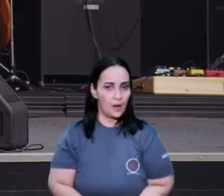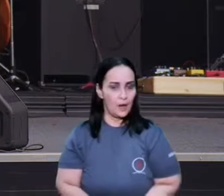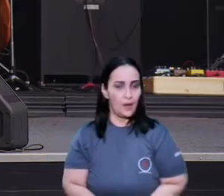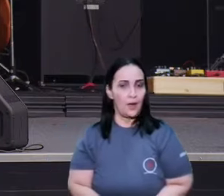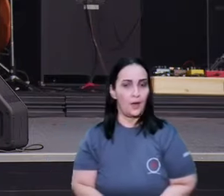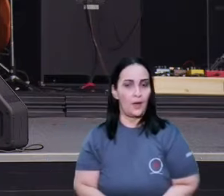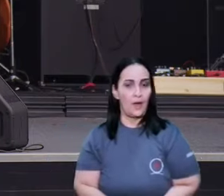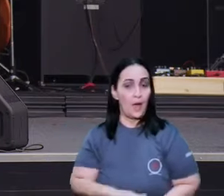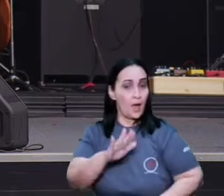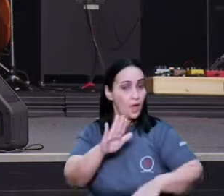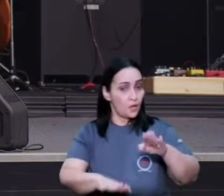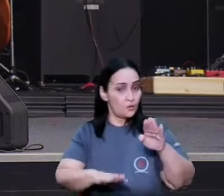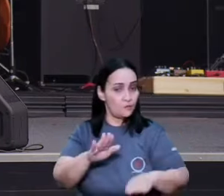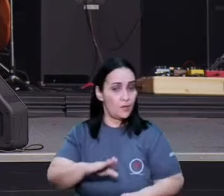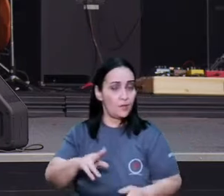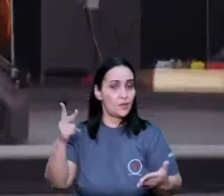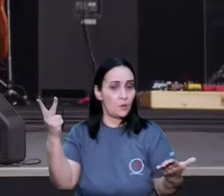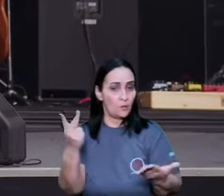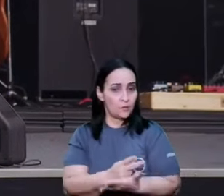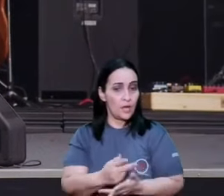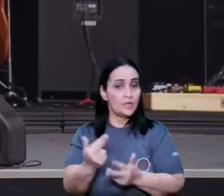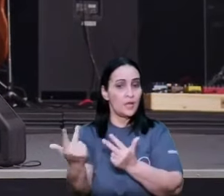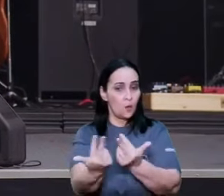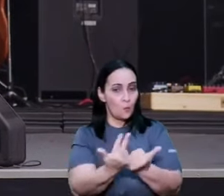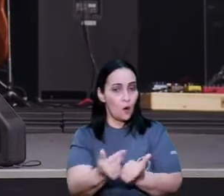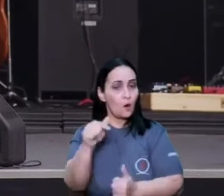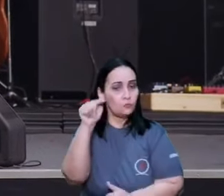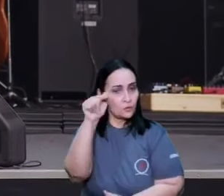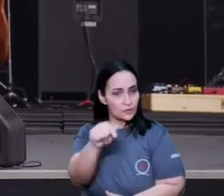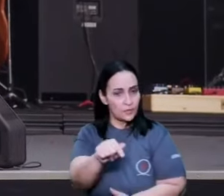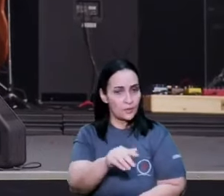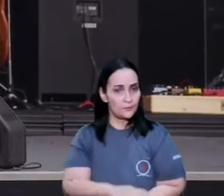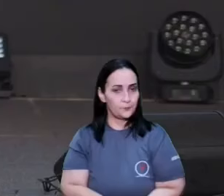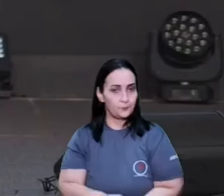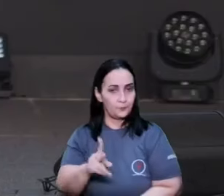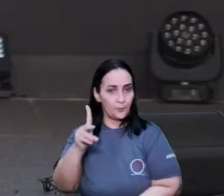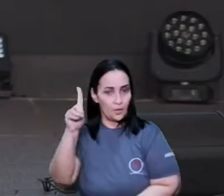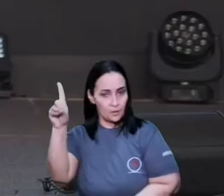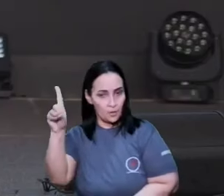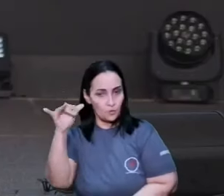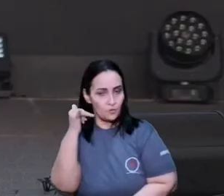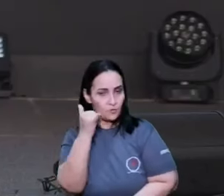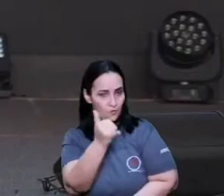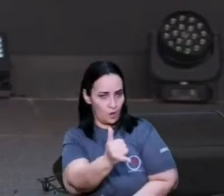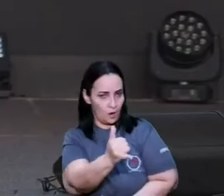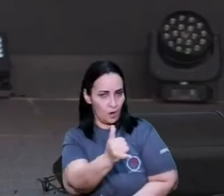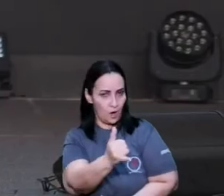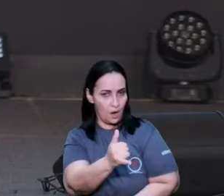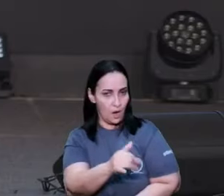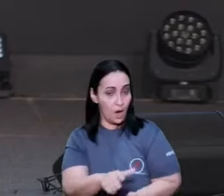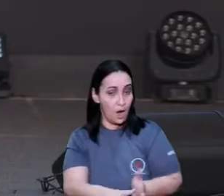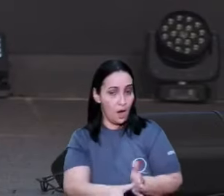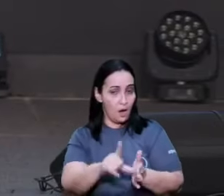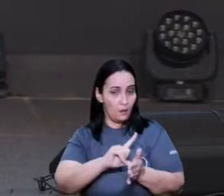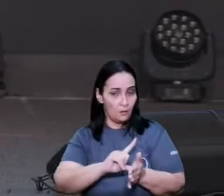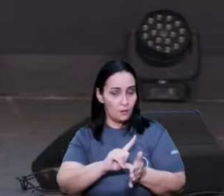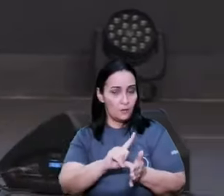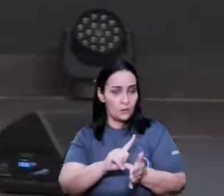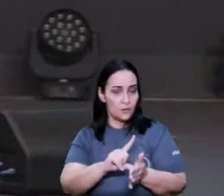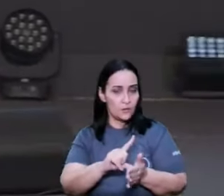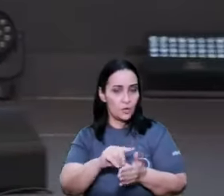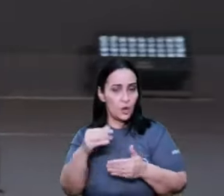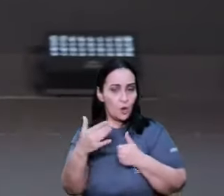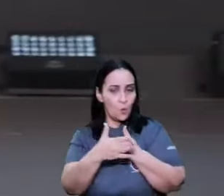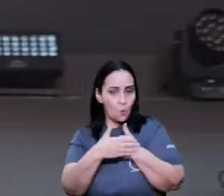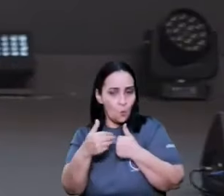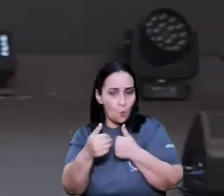resolva imediatamente mas ele está dizendo para você filho e filha antes de eu resolver o seu problema primeiro eu vou tratar de você